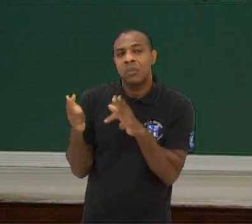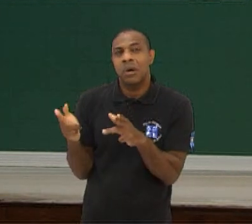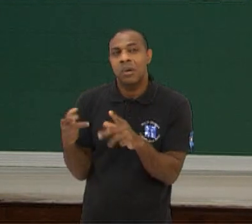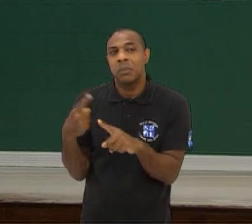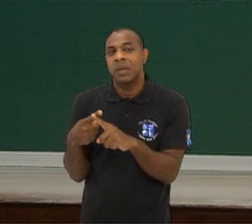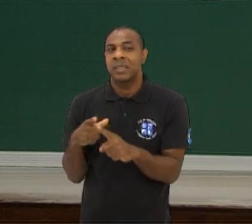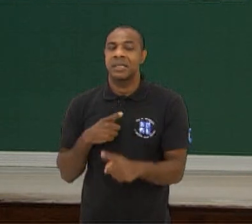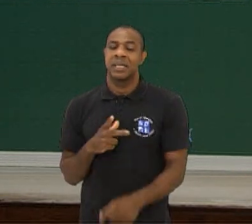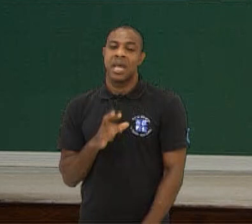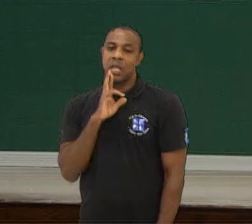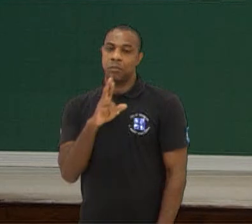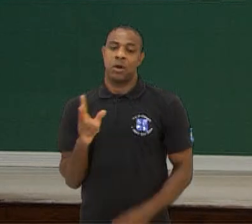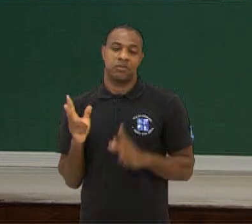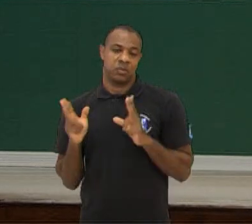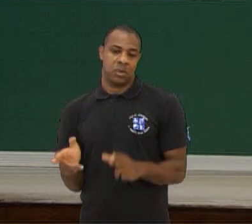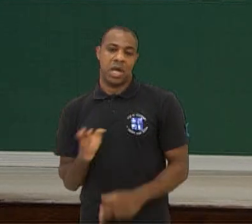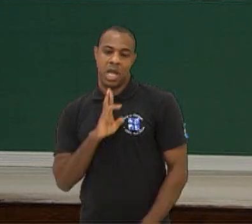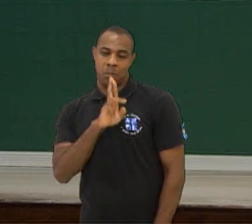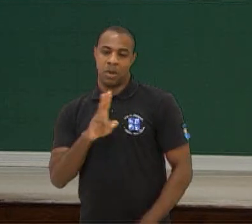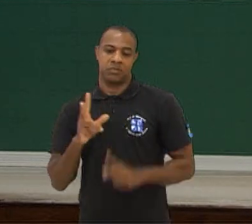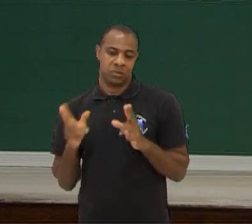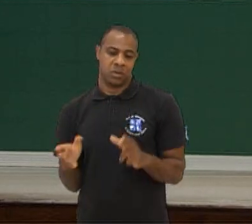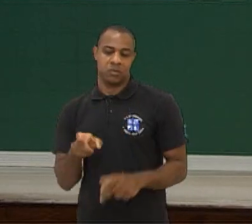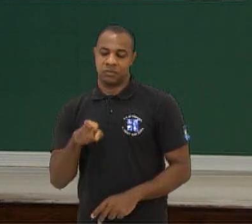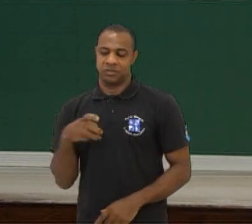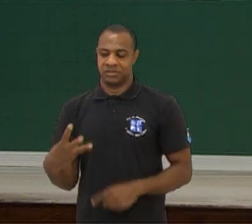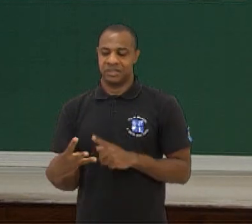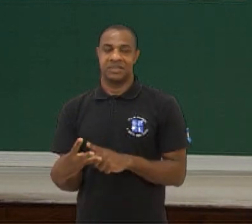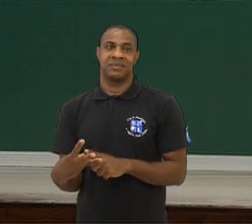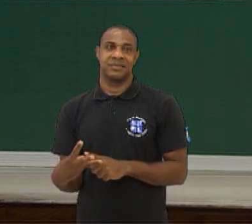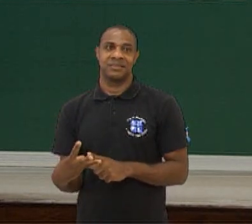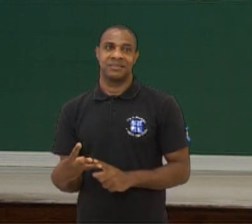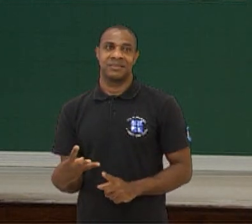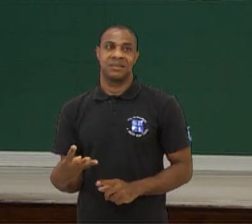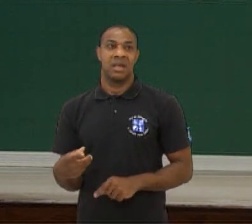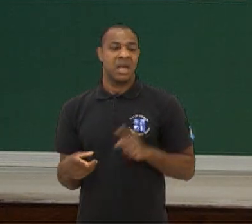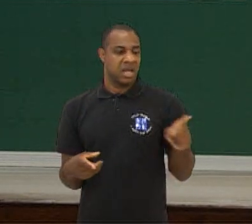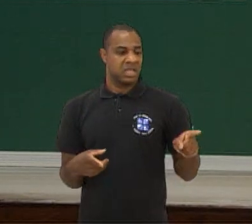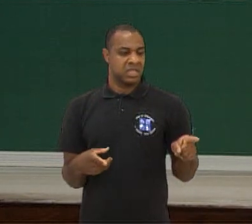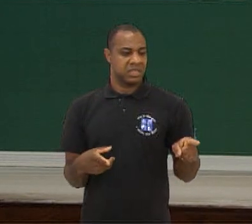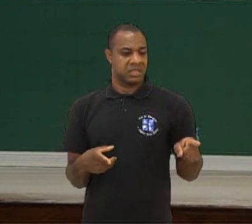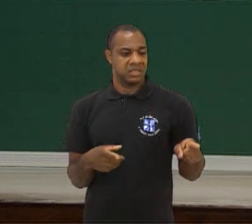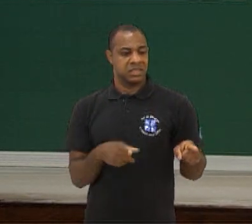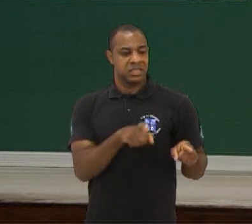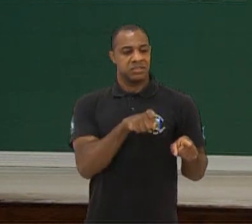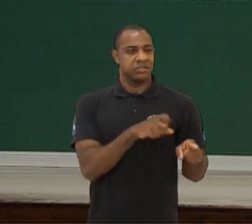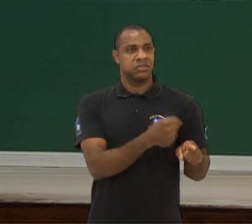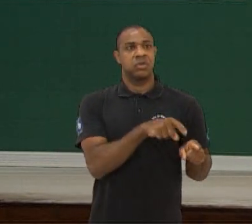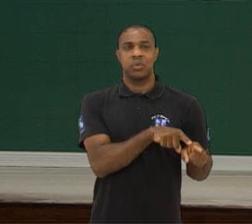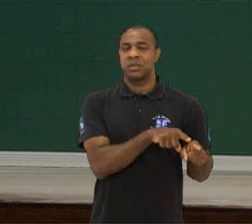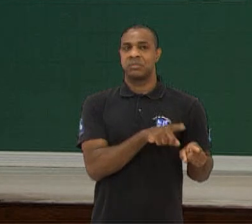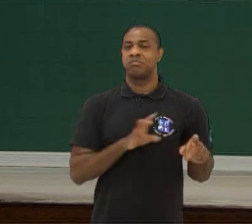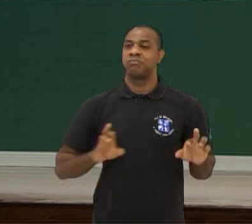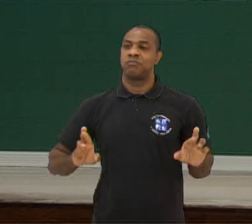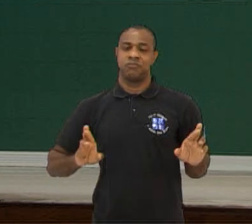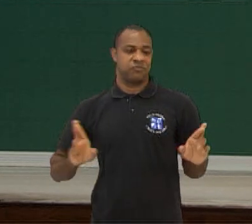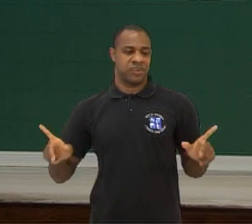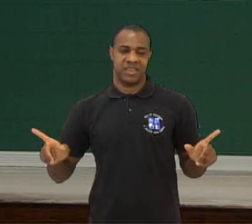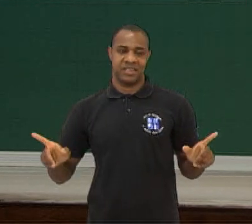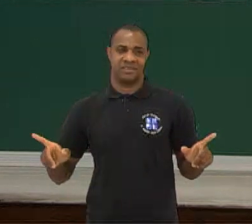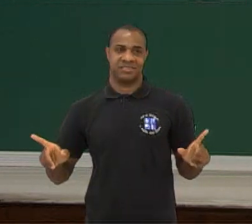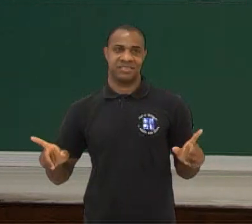Porque elas têm a mesma resposta. O x é 3. Aqui o x é 8. E aqui deu 3 e aqui deu 3. Então, ó, uma